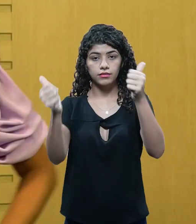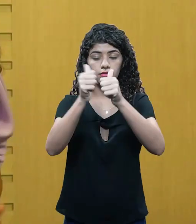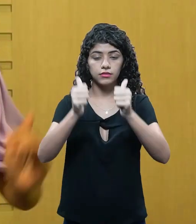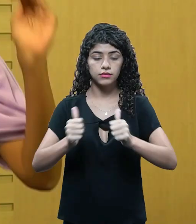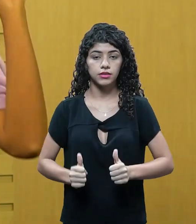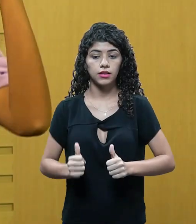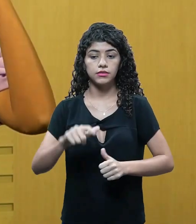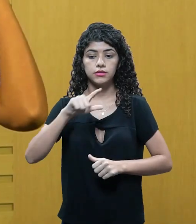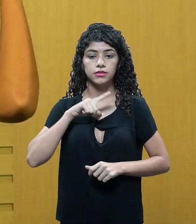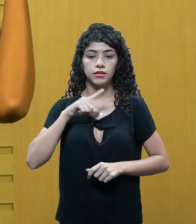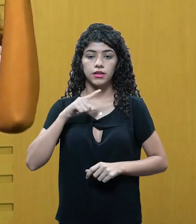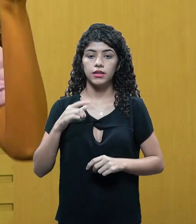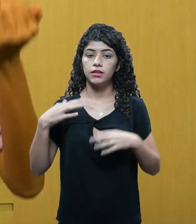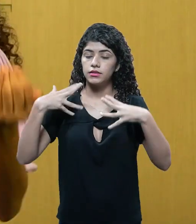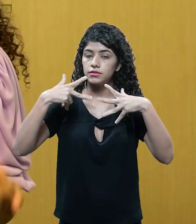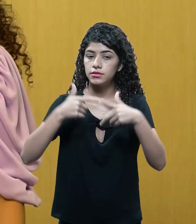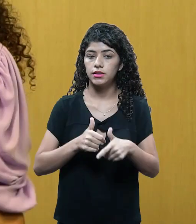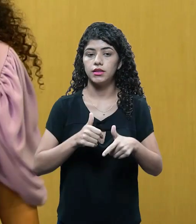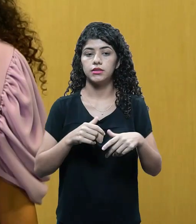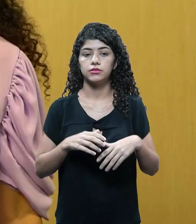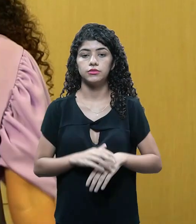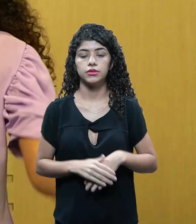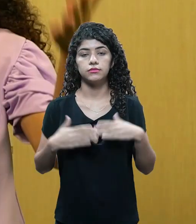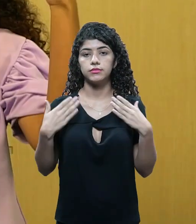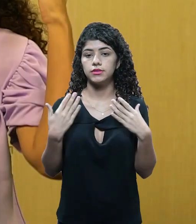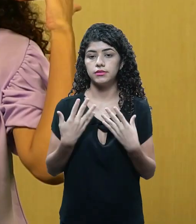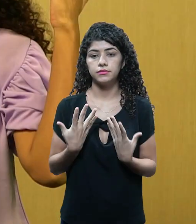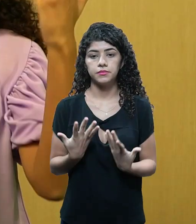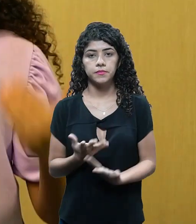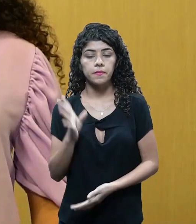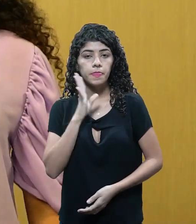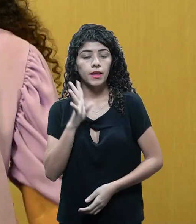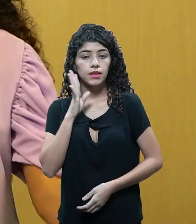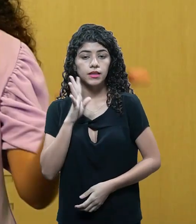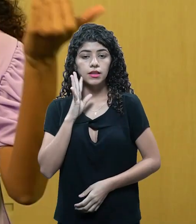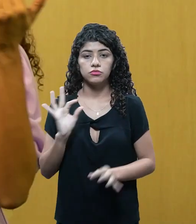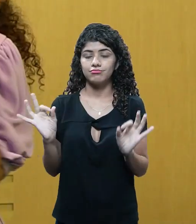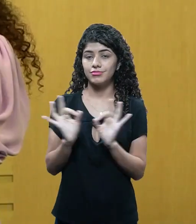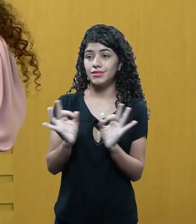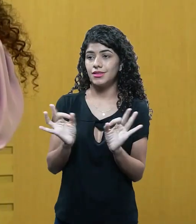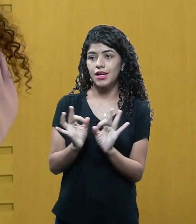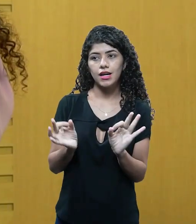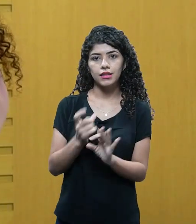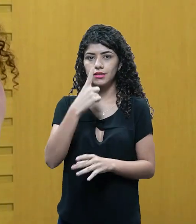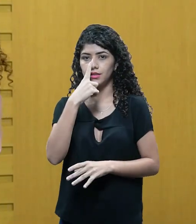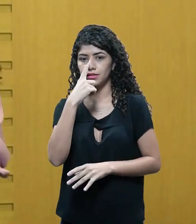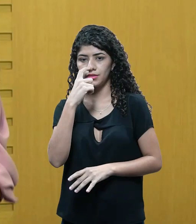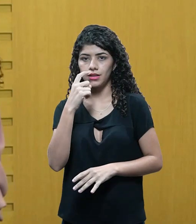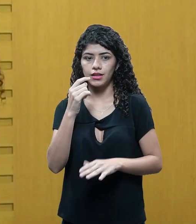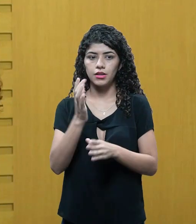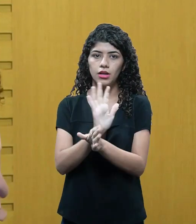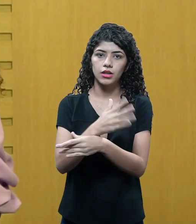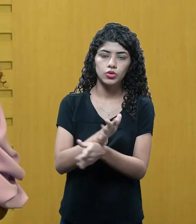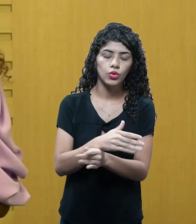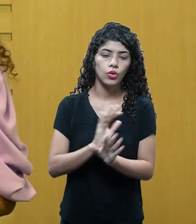inteiro, ela vai ver se a unidade dramática está funcionando, se não tem nada de fora, se tem coisas que poderiam ser descartáveis ou